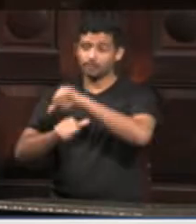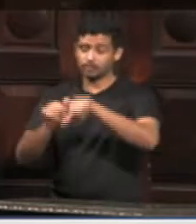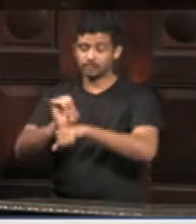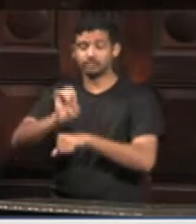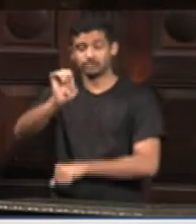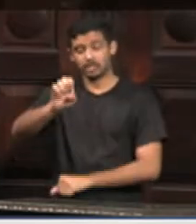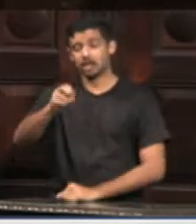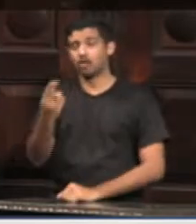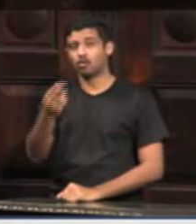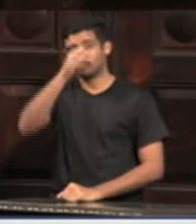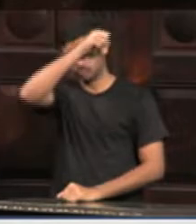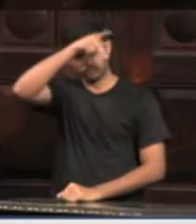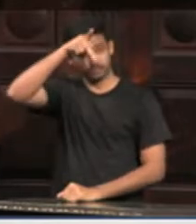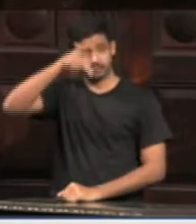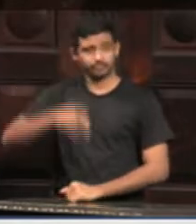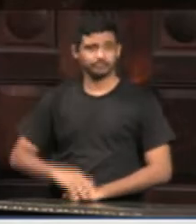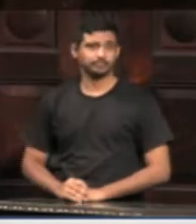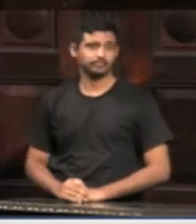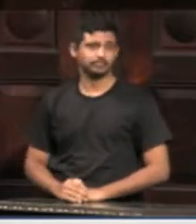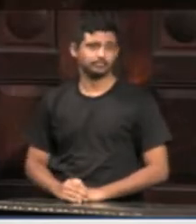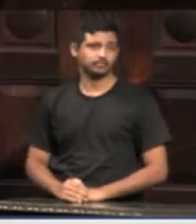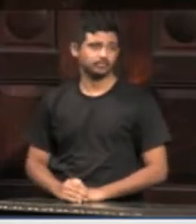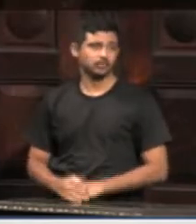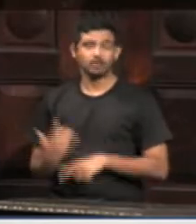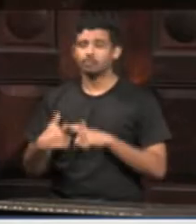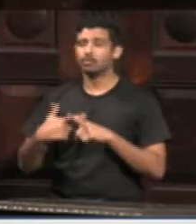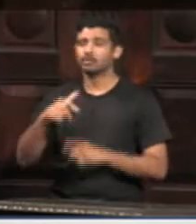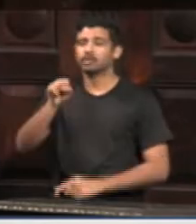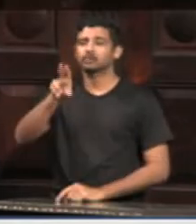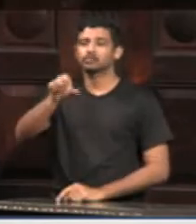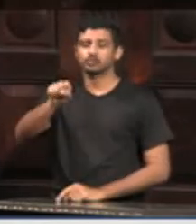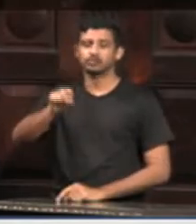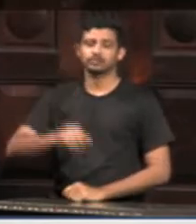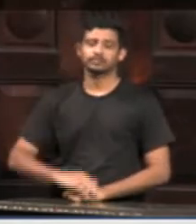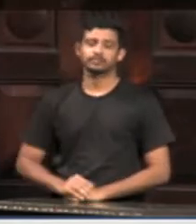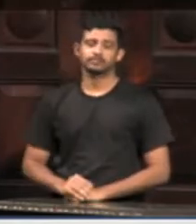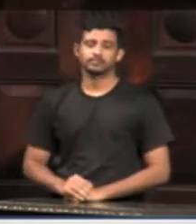município. Porque o Sistema Único de Saúde,